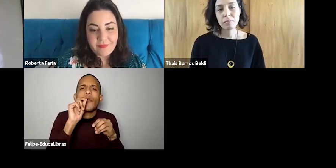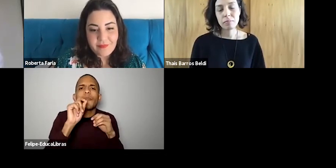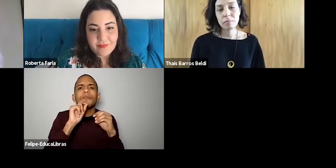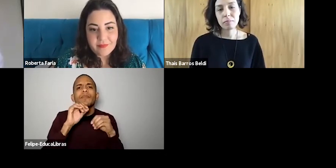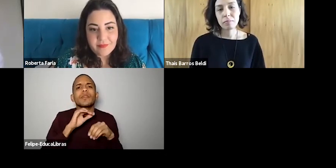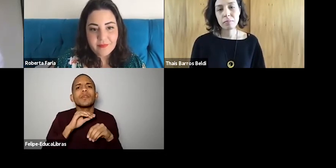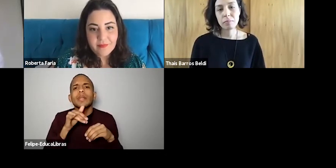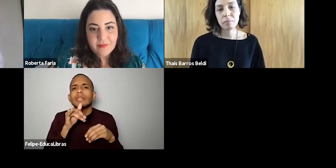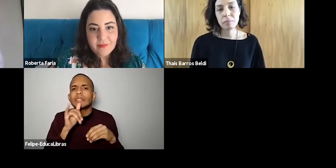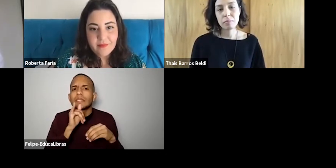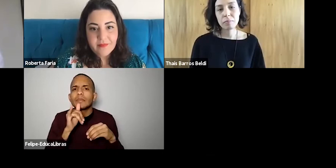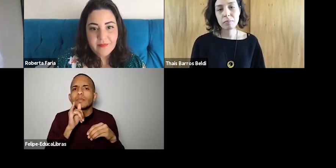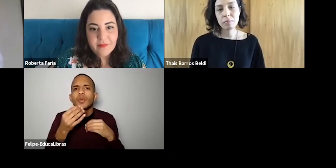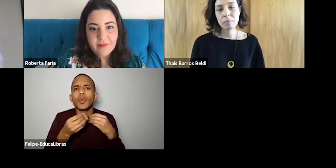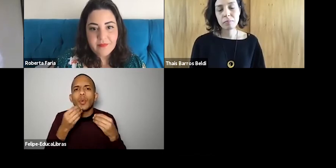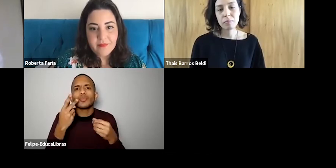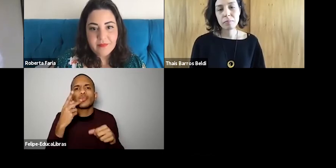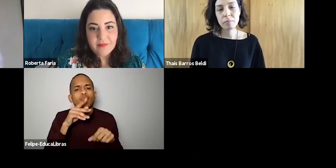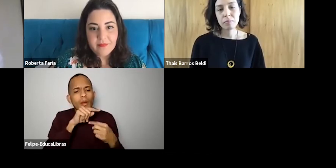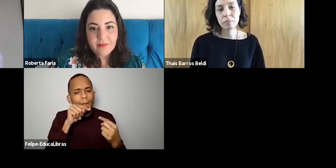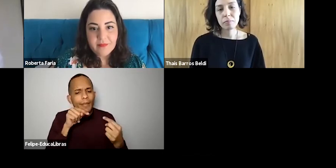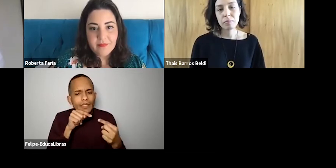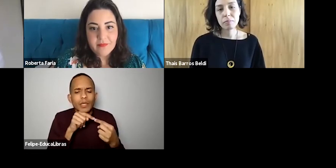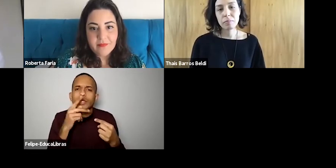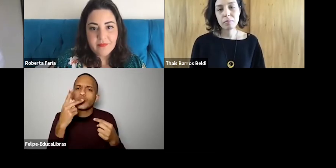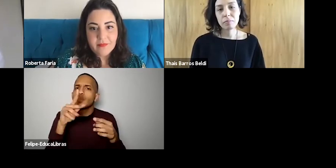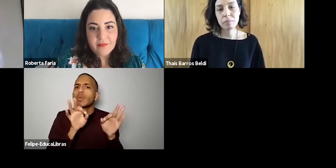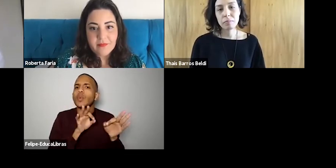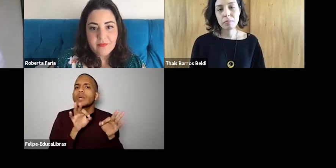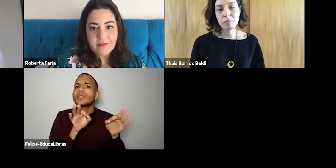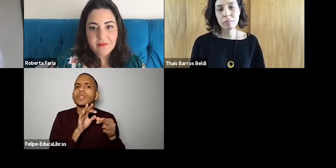O que conversa com a sua prática, na sua organização?